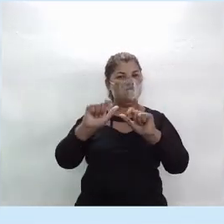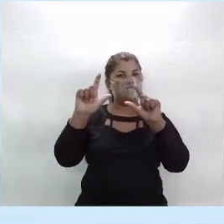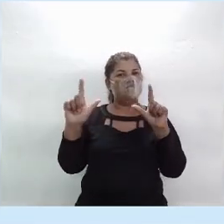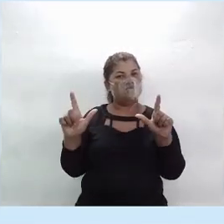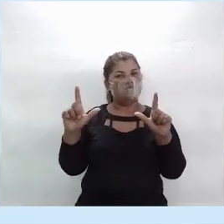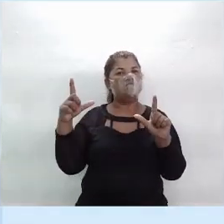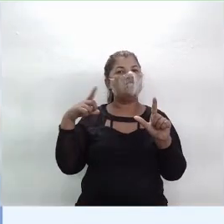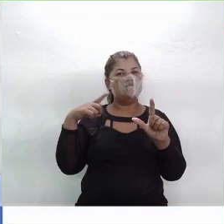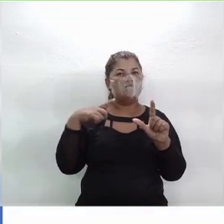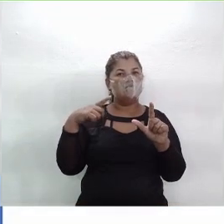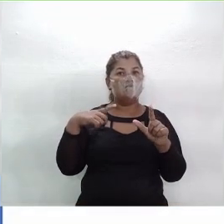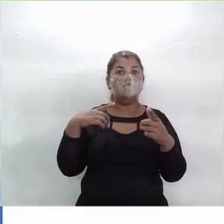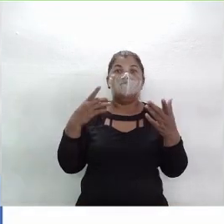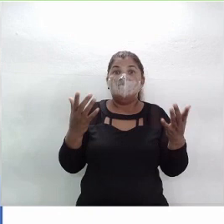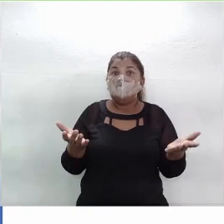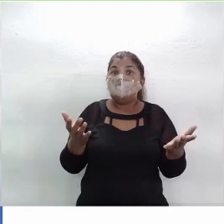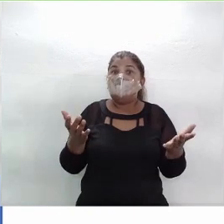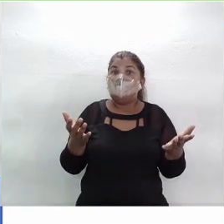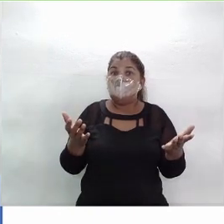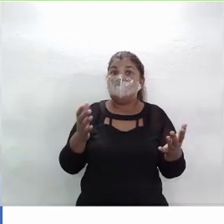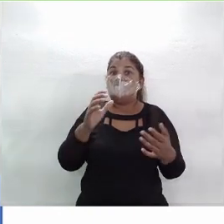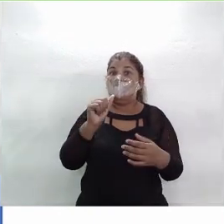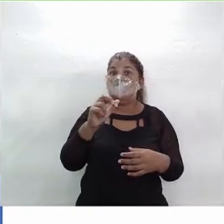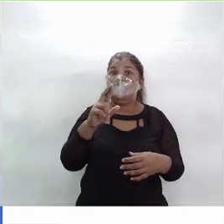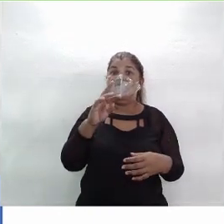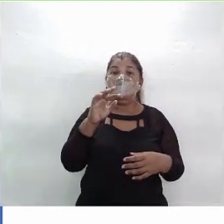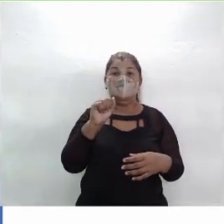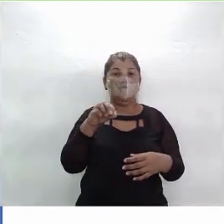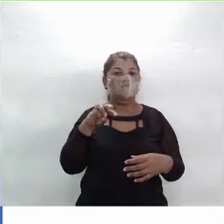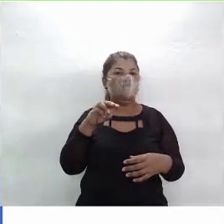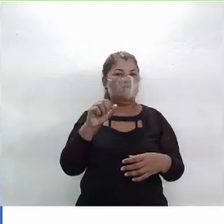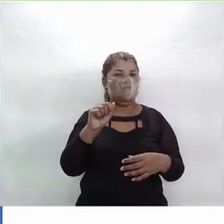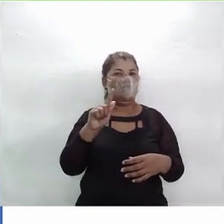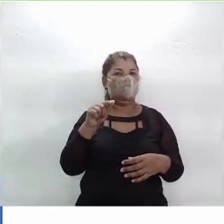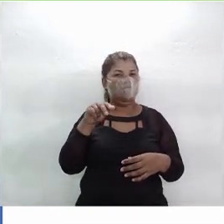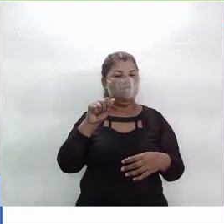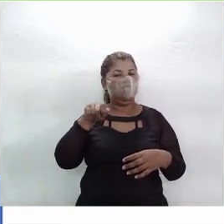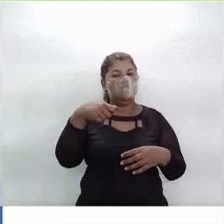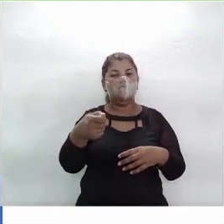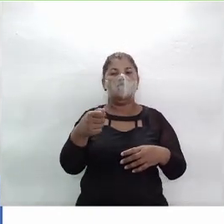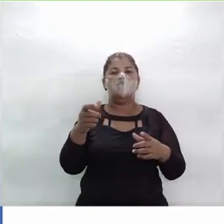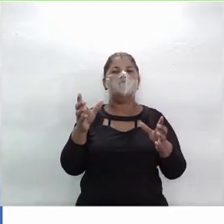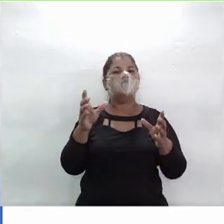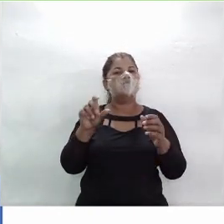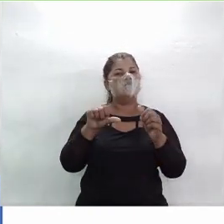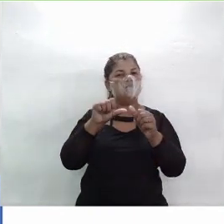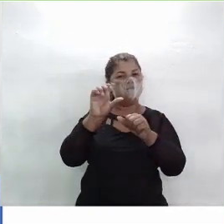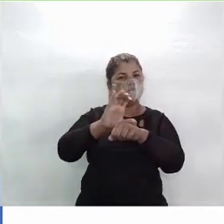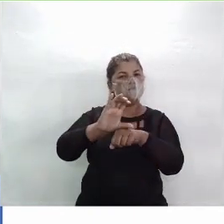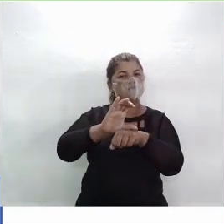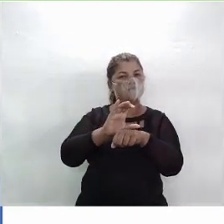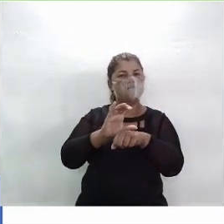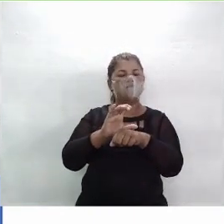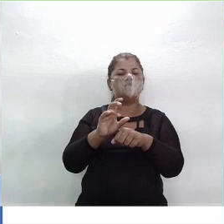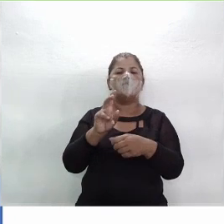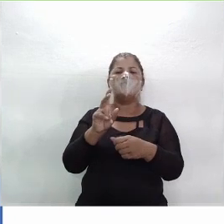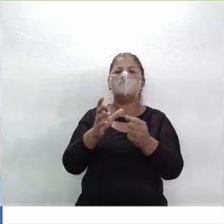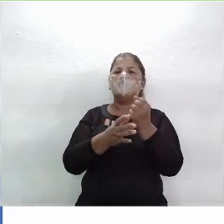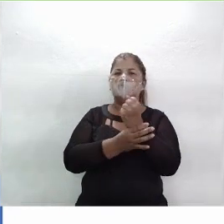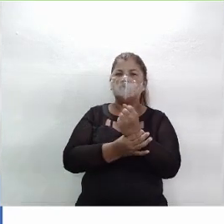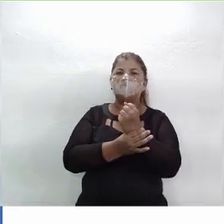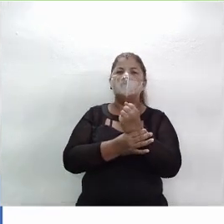Na tela, nós temos ainda a Carta Magna, a Constituição, protege especialmente os